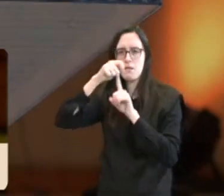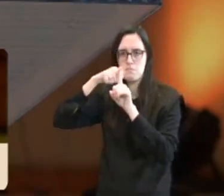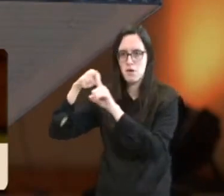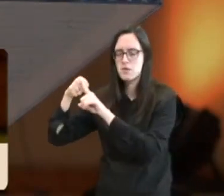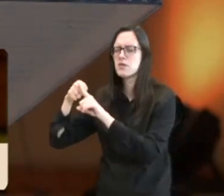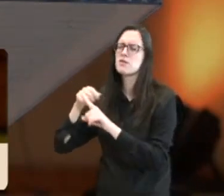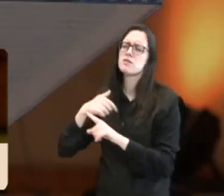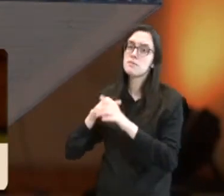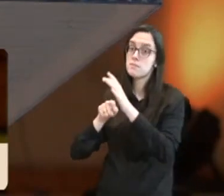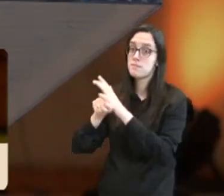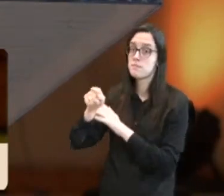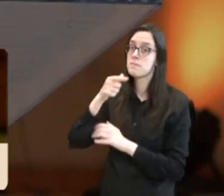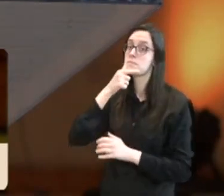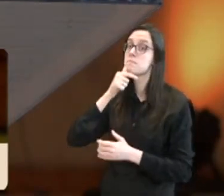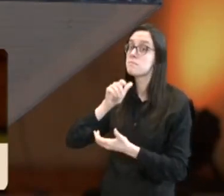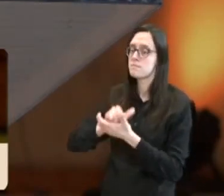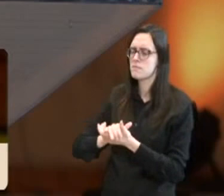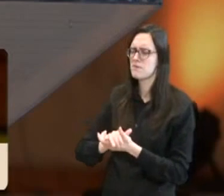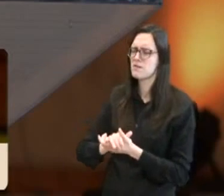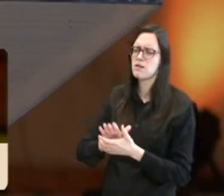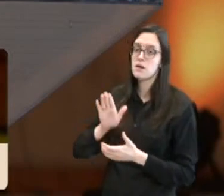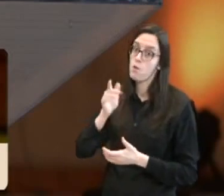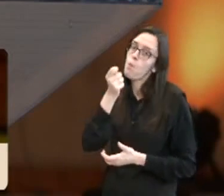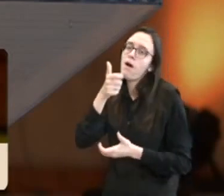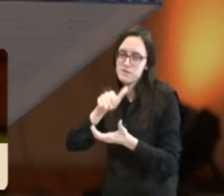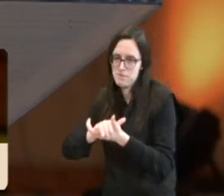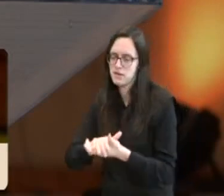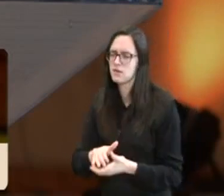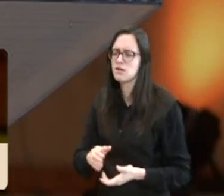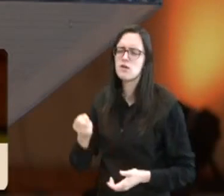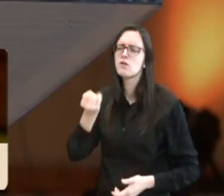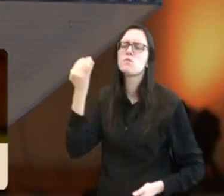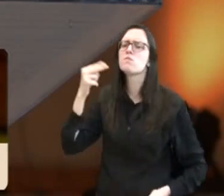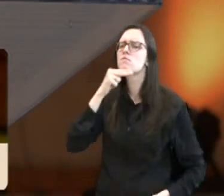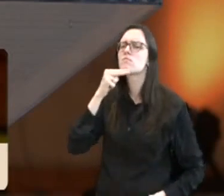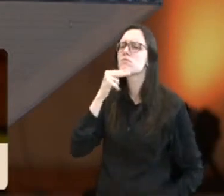ele: irmão, quantos netos já morreram?